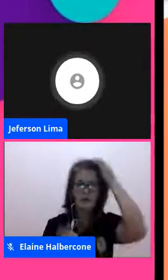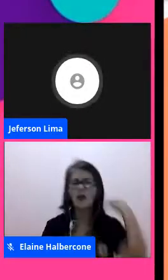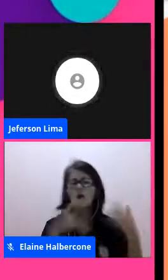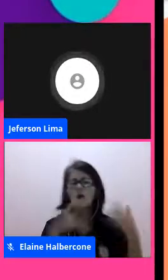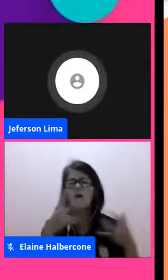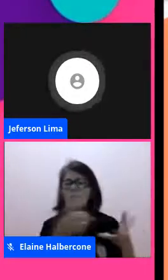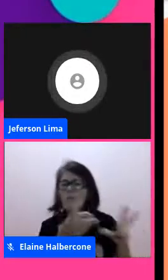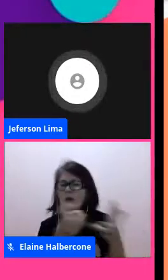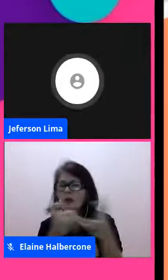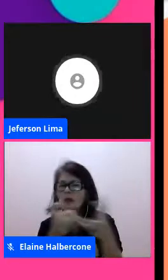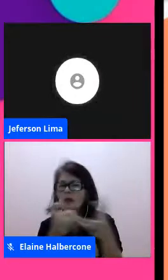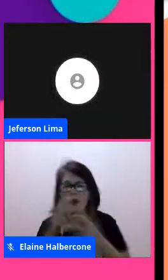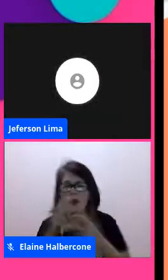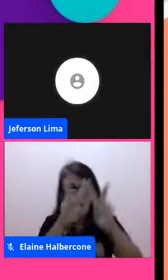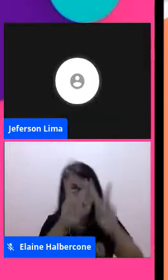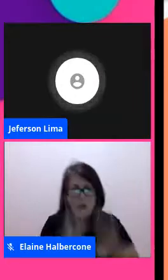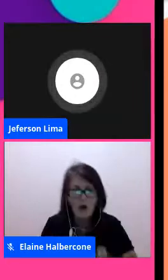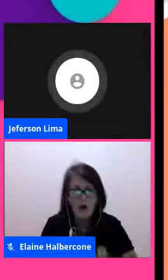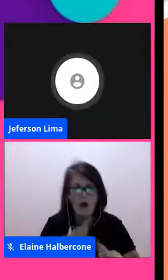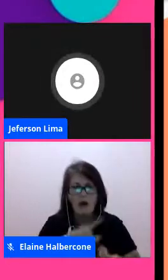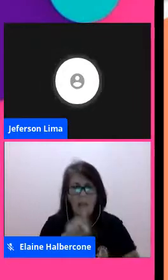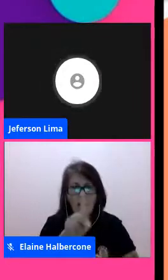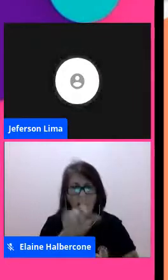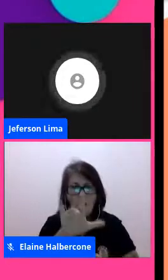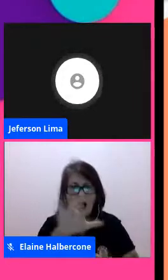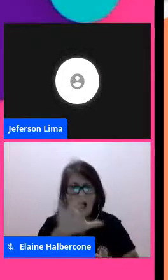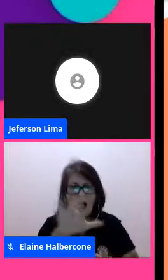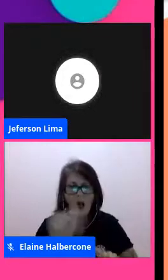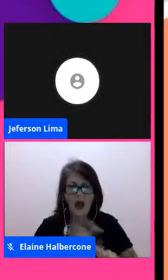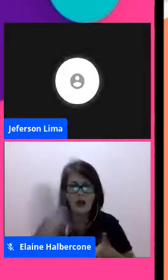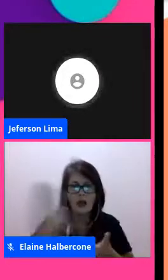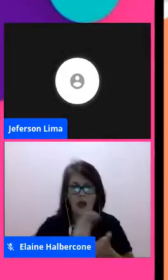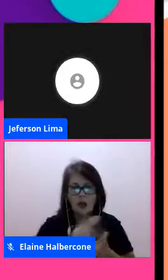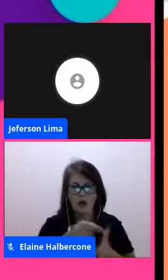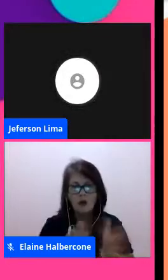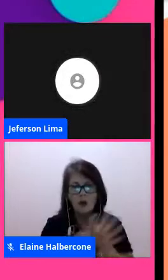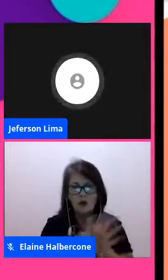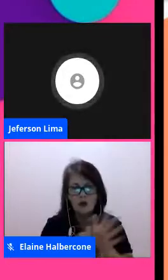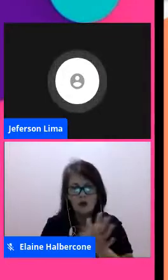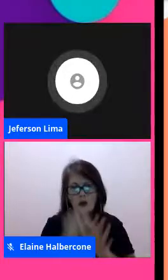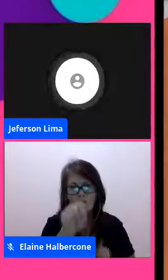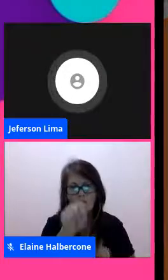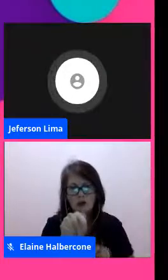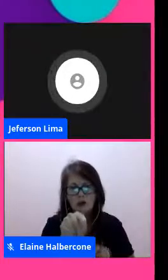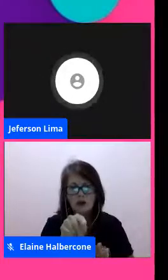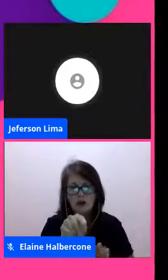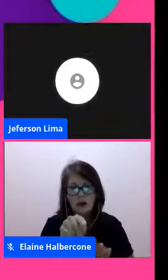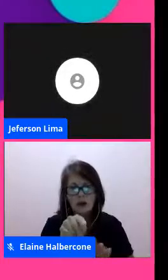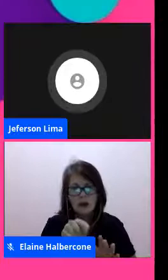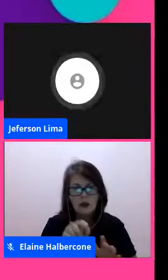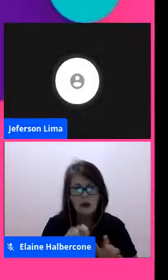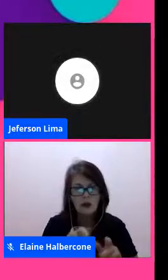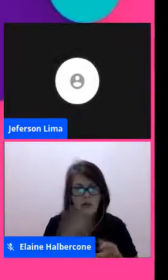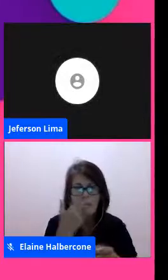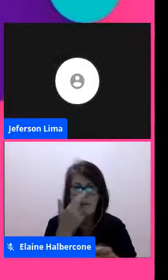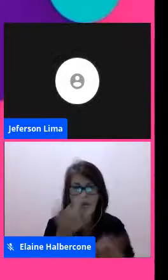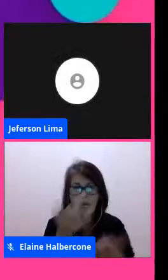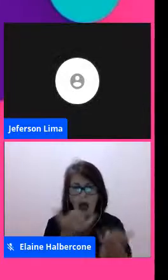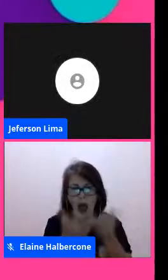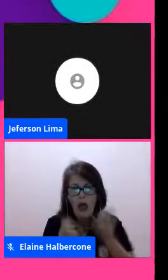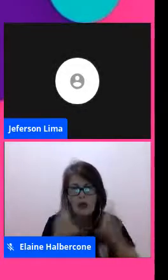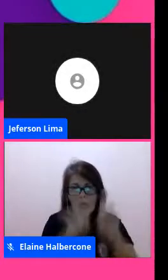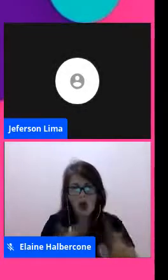agora aí, né? A gente tem uma placa que ela tem recursos aí, né, que simulam um computador, ok?